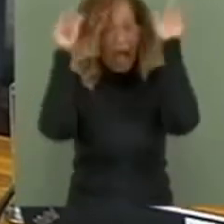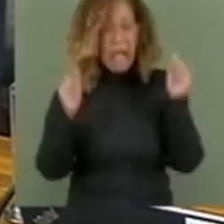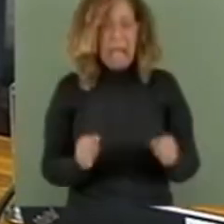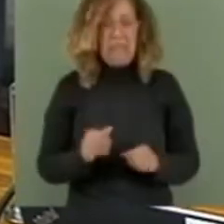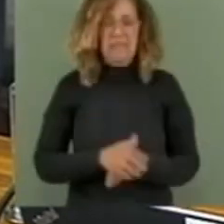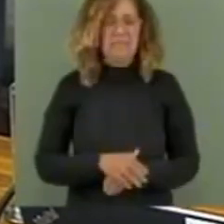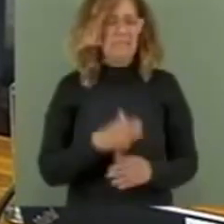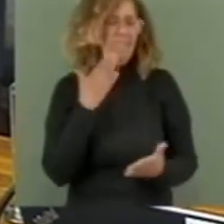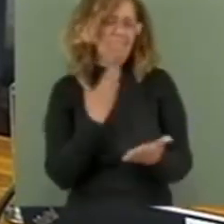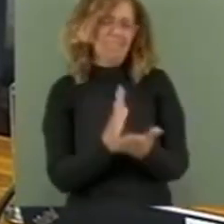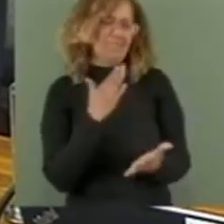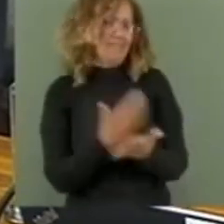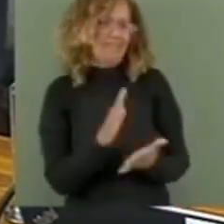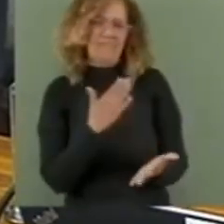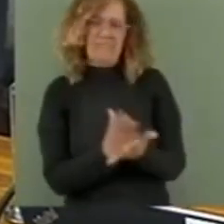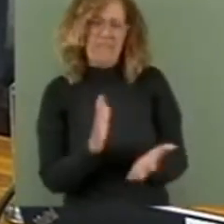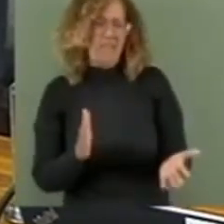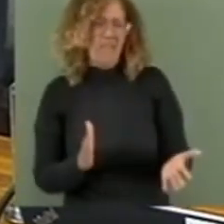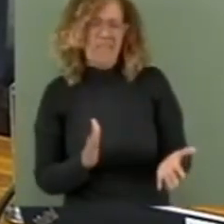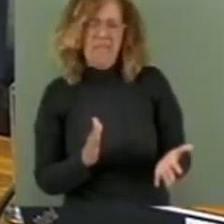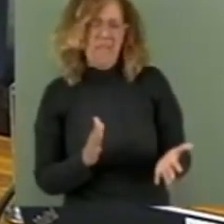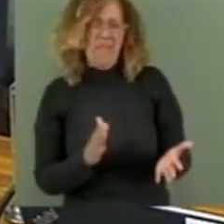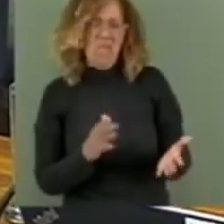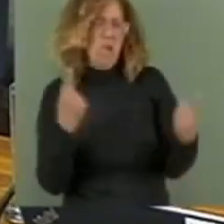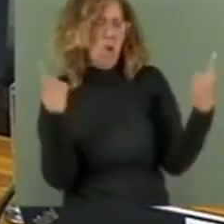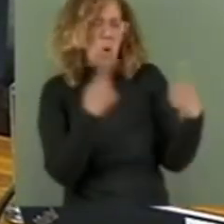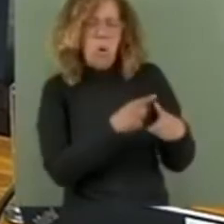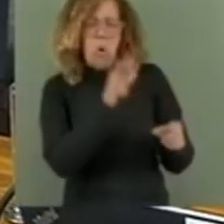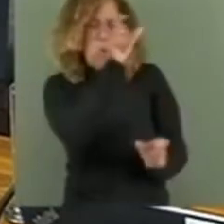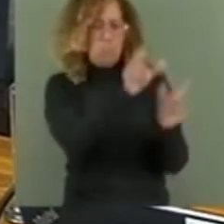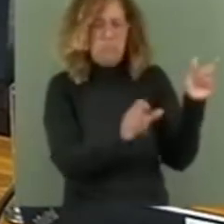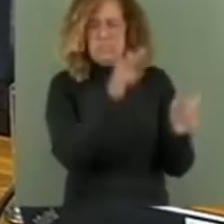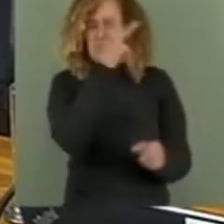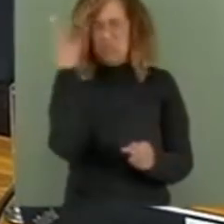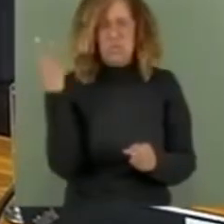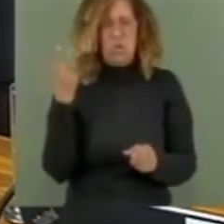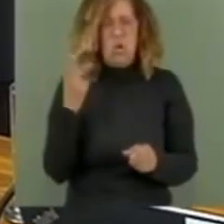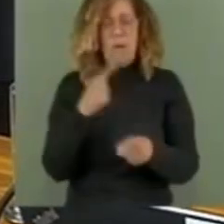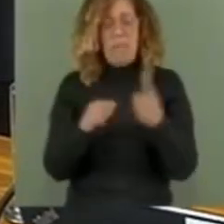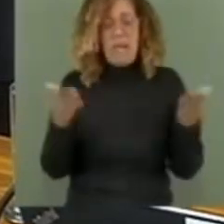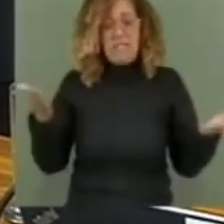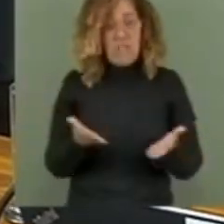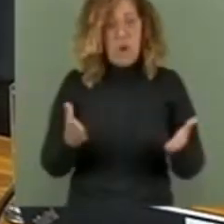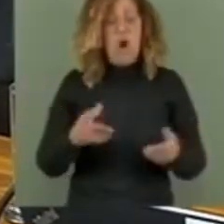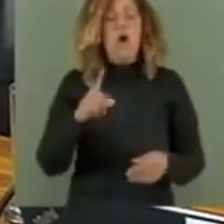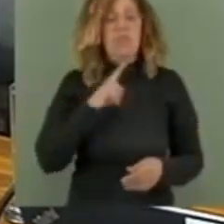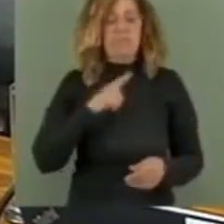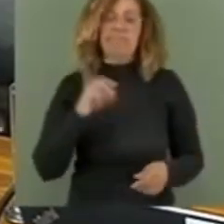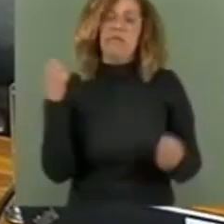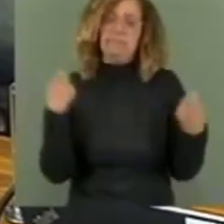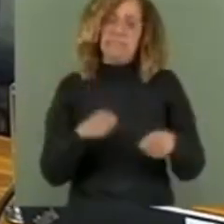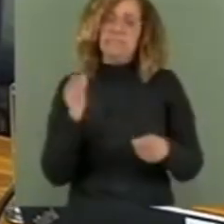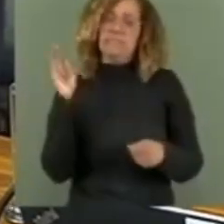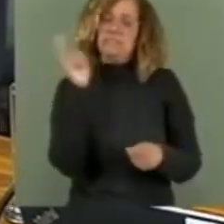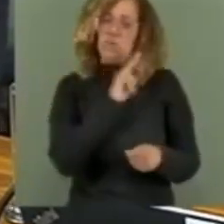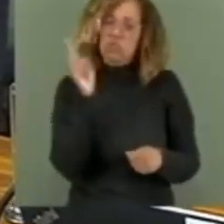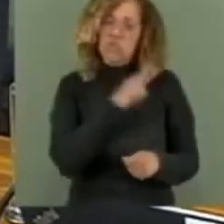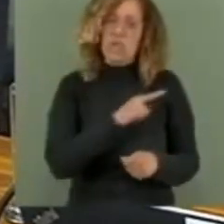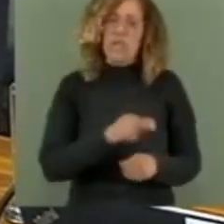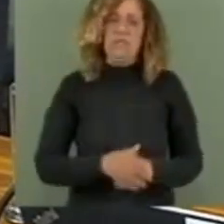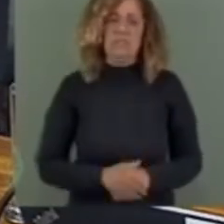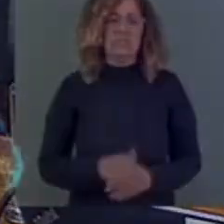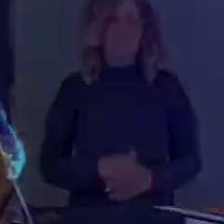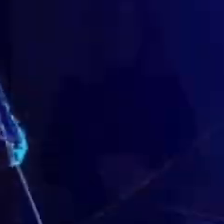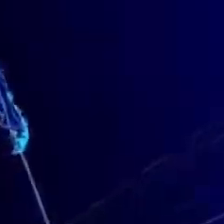ver ele vai fazer o dele eu espero que o dele seja melhor mas só que aqui nós temos pressa o povo do ar não aguenta